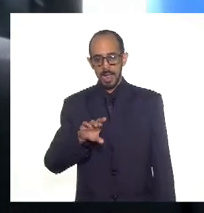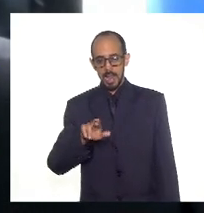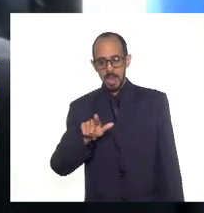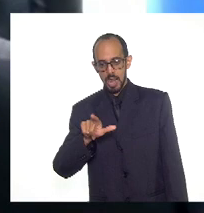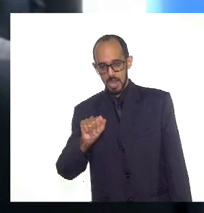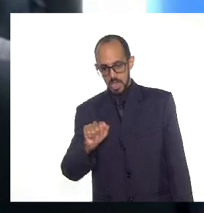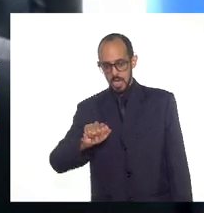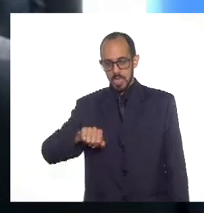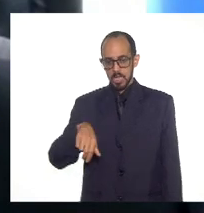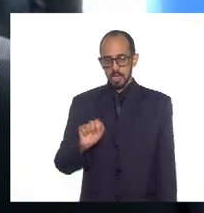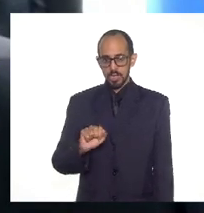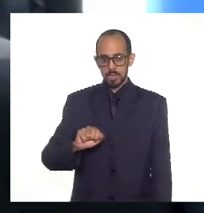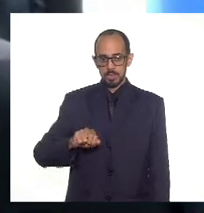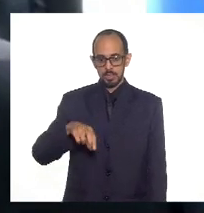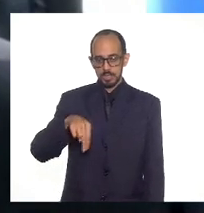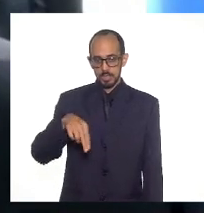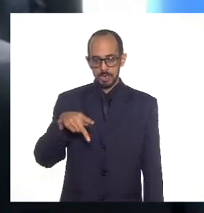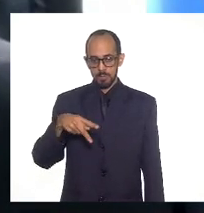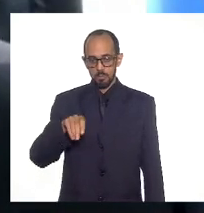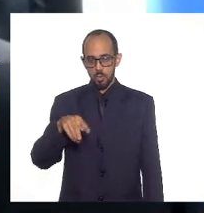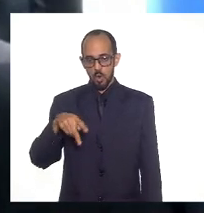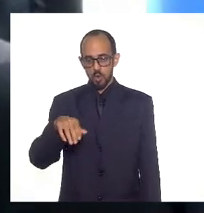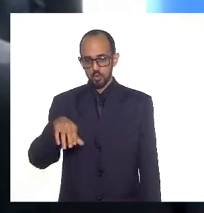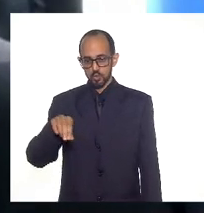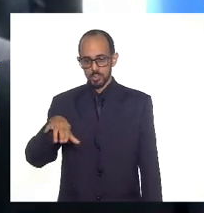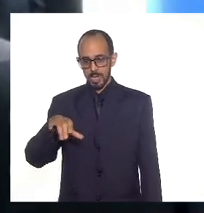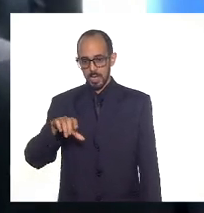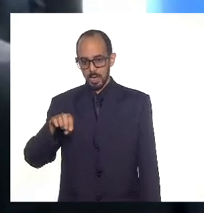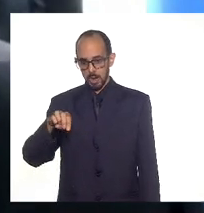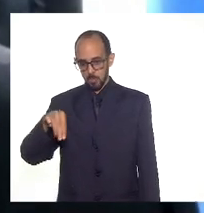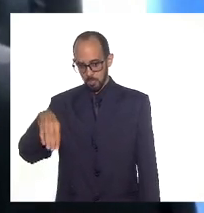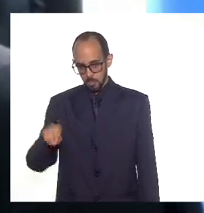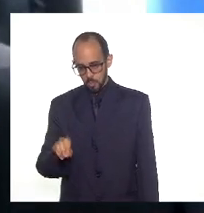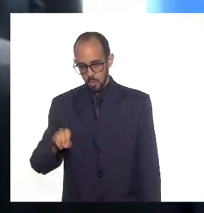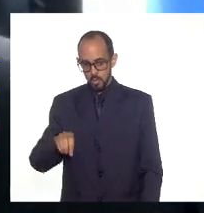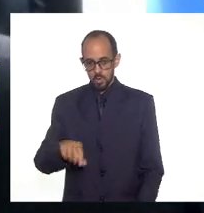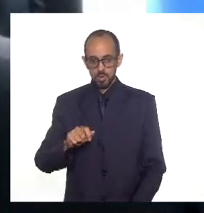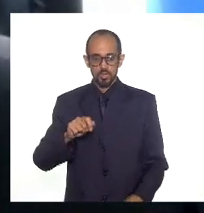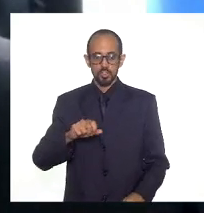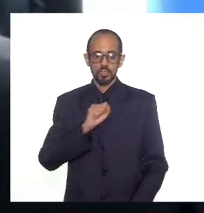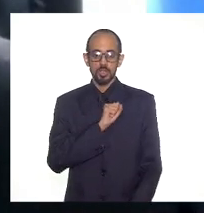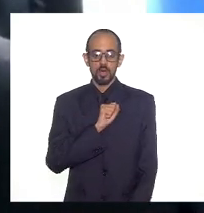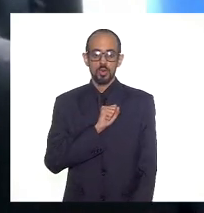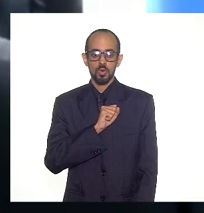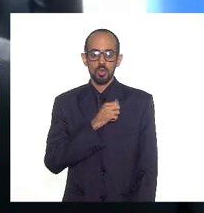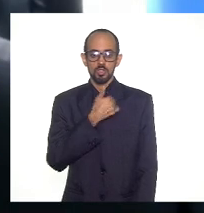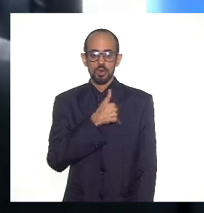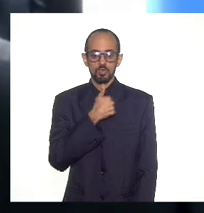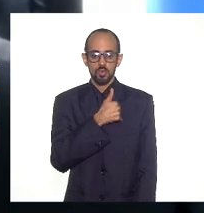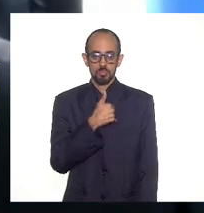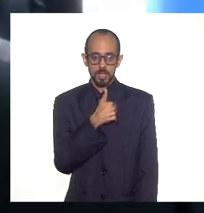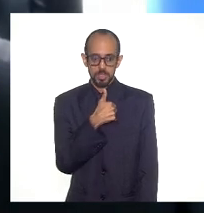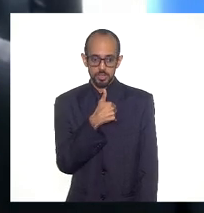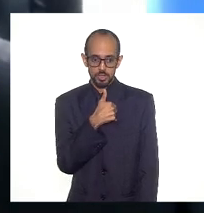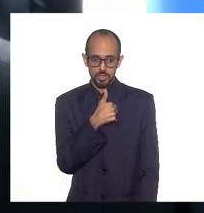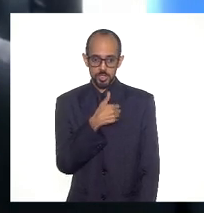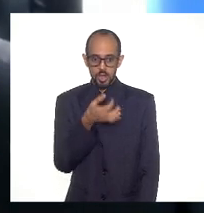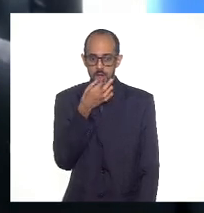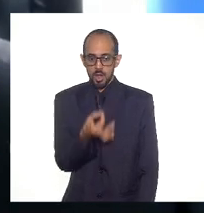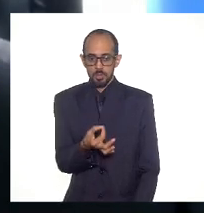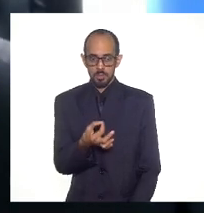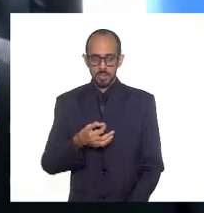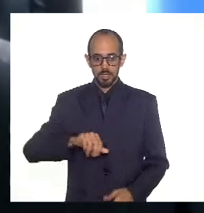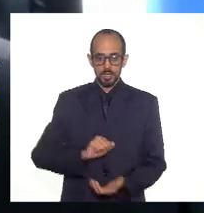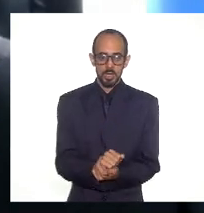Moura Nepomuceno, delegada titular da DEAN São João do Meriti. Parecer da Comissões de Normas Internas e